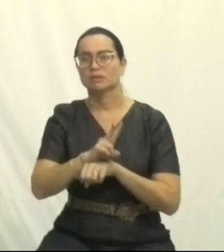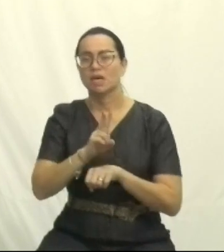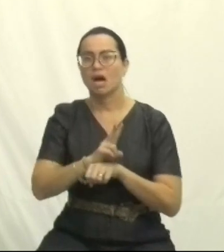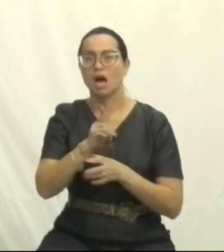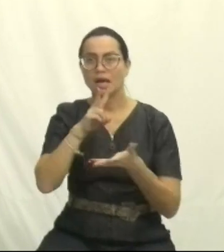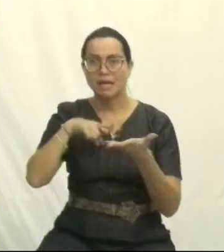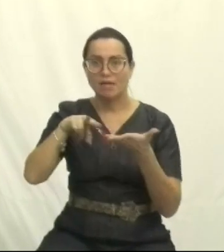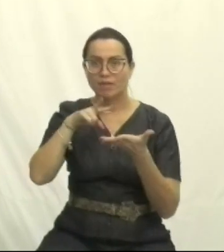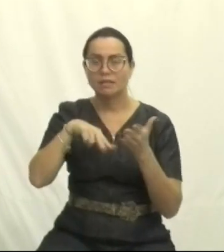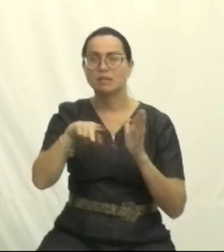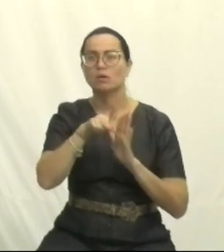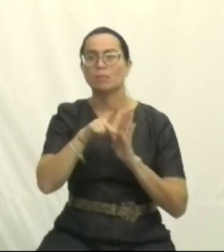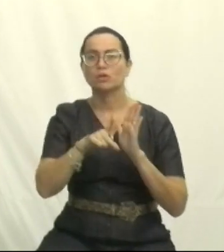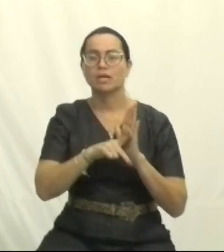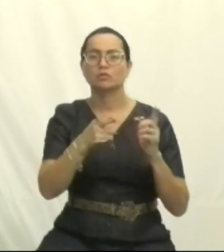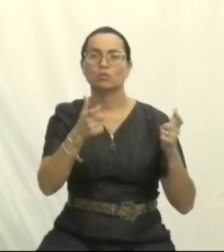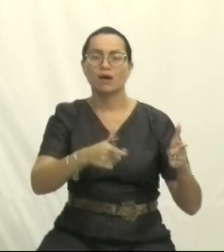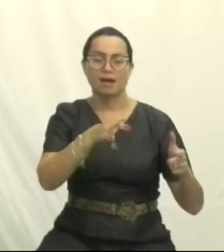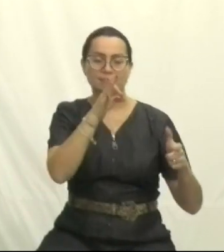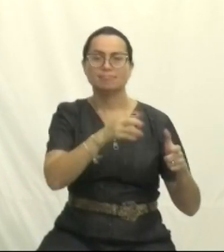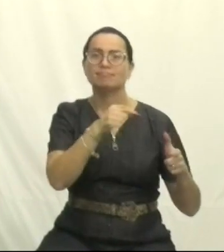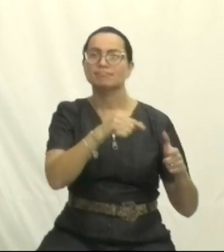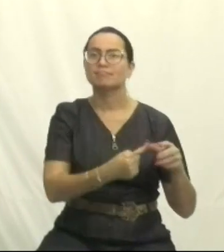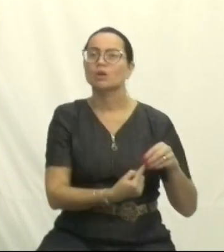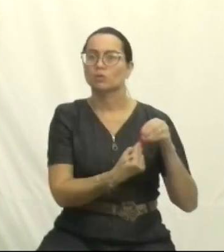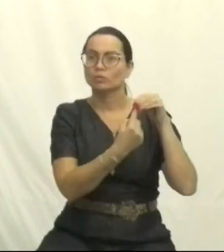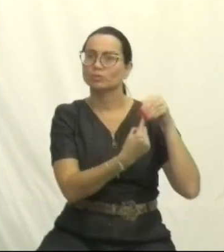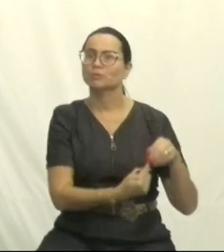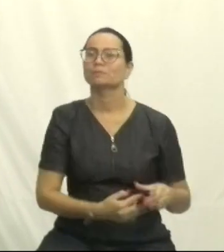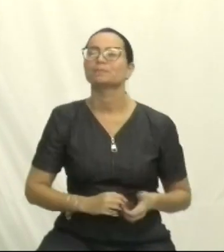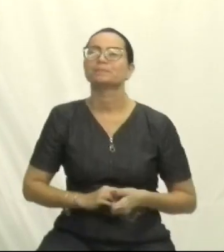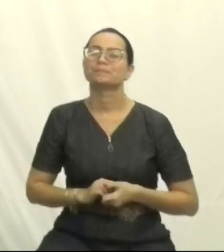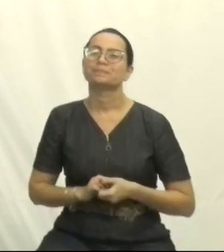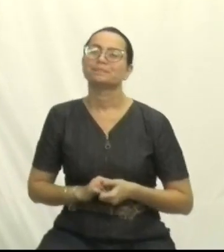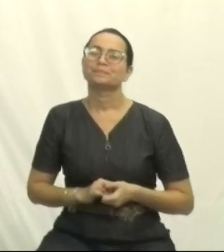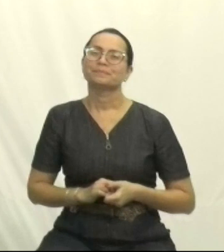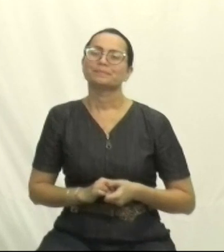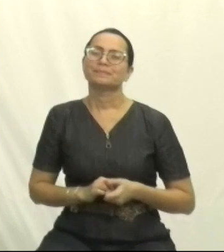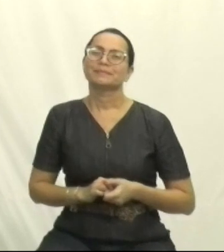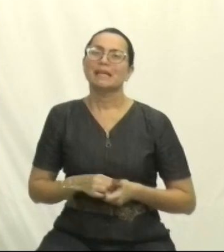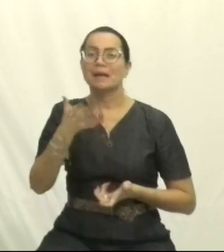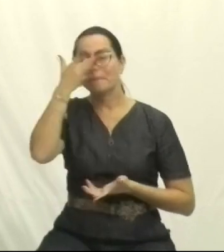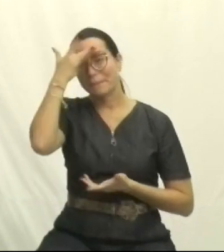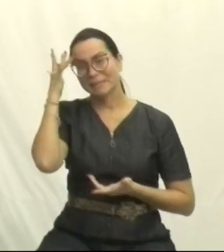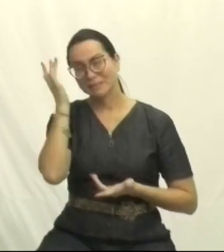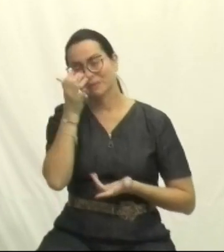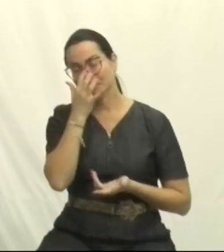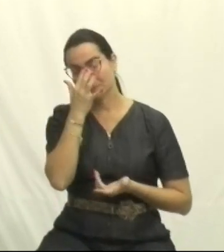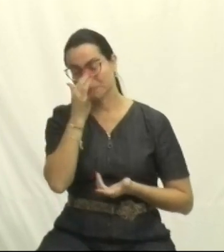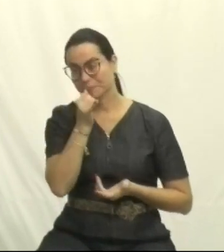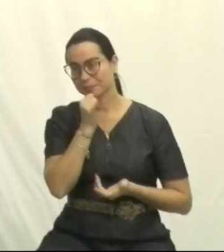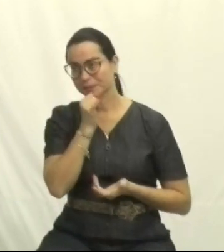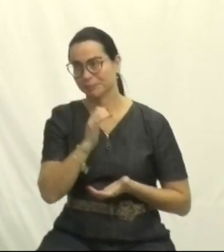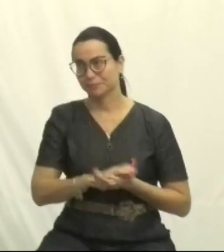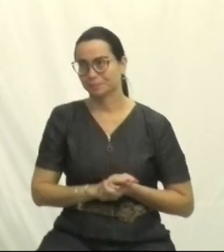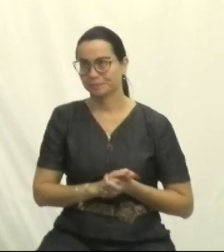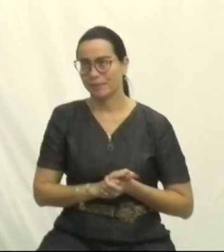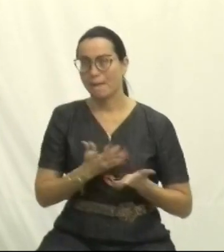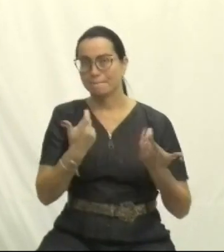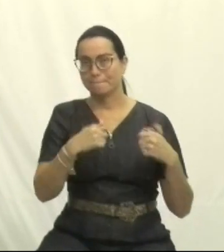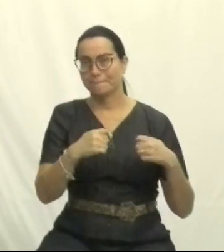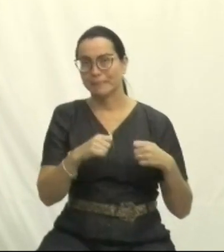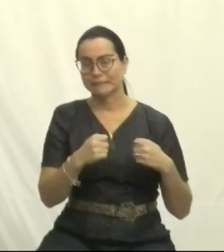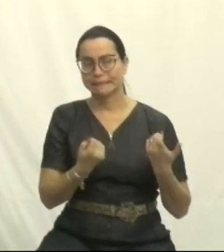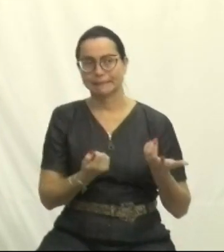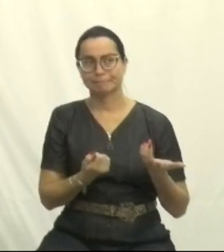está tudo no mesmo local. E aí, para o contribuinte, também facilitou muito, porque a pessoa que ela precisa da liberação do corpo de